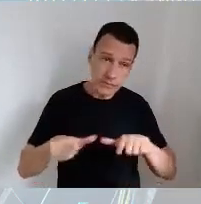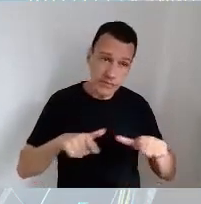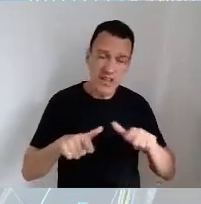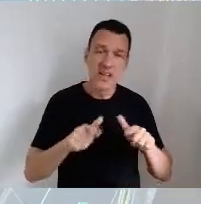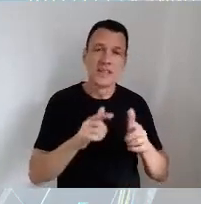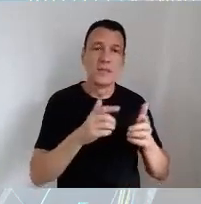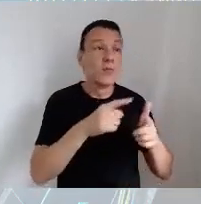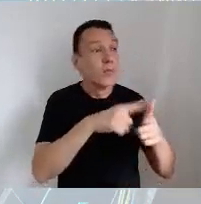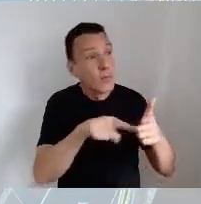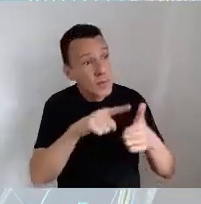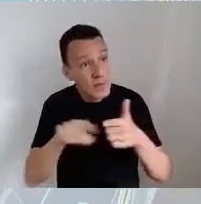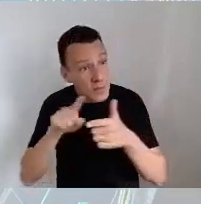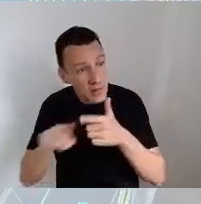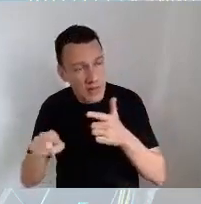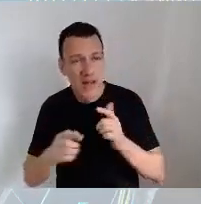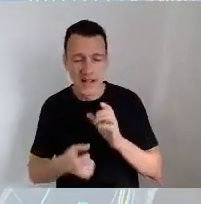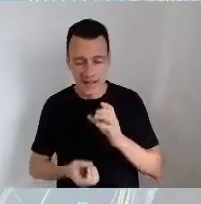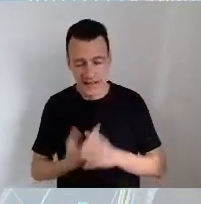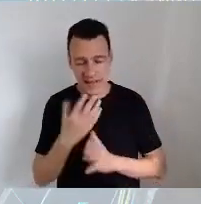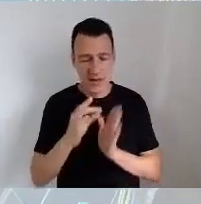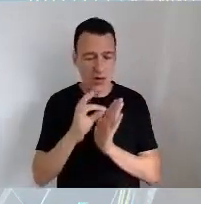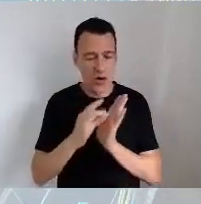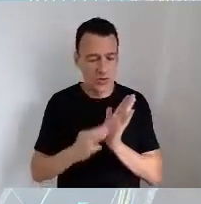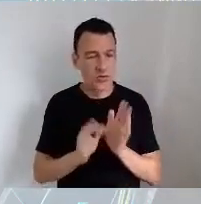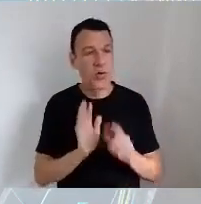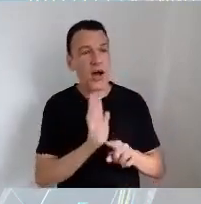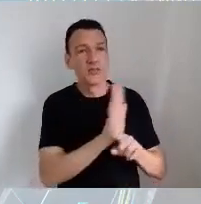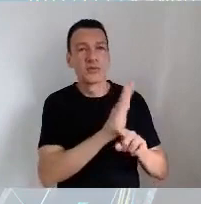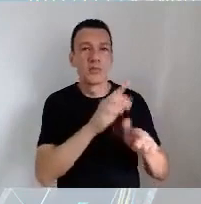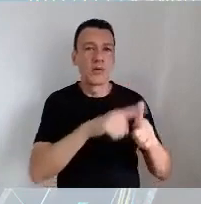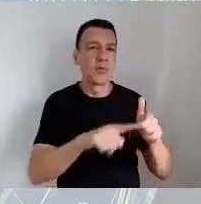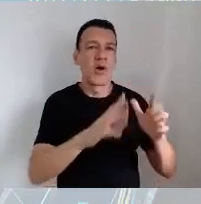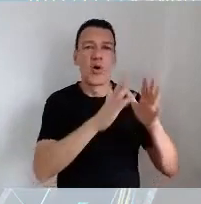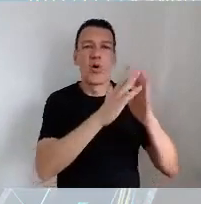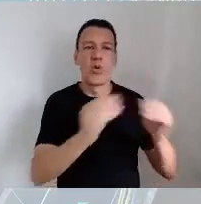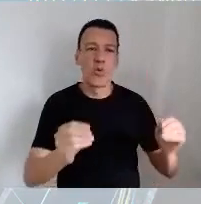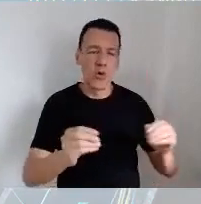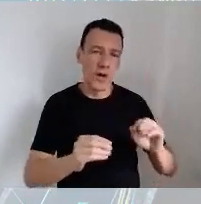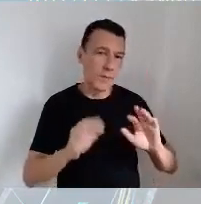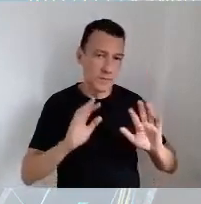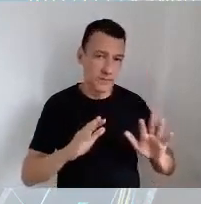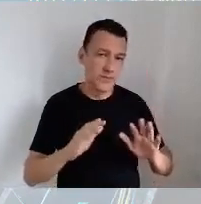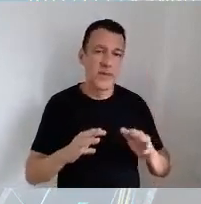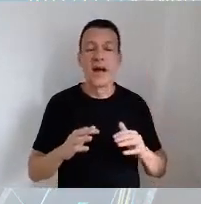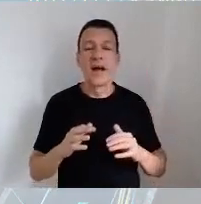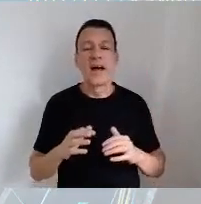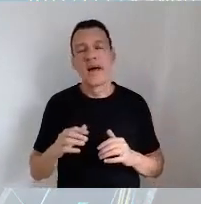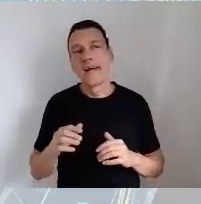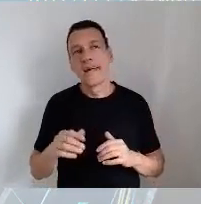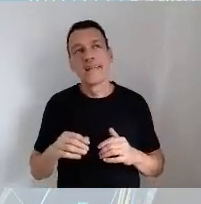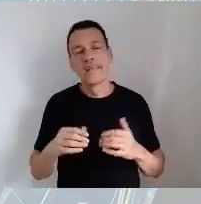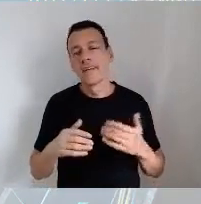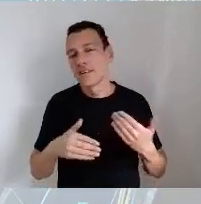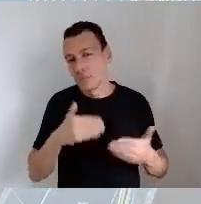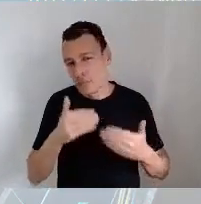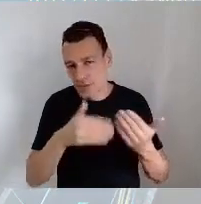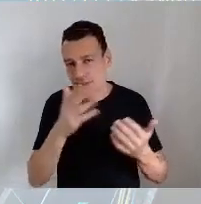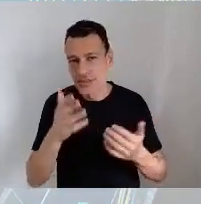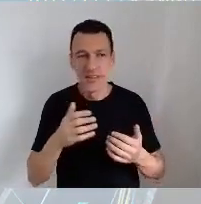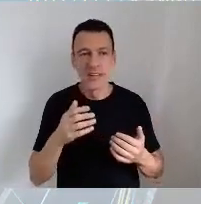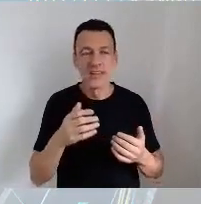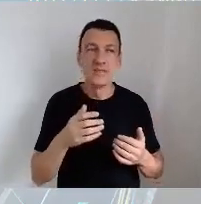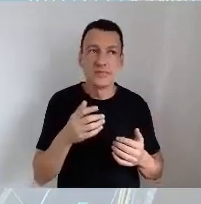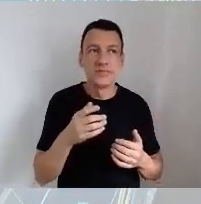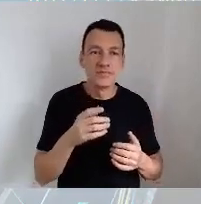qual o problema que você quer solucionar e de acordo com o problema eventualmente você começa a dizer que você vai de acordo com problema selecionar a melhor opção de